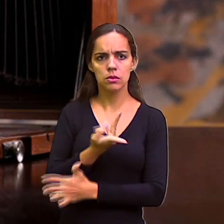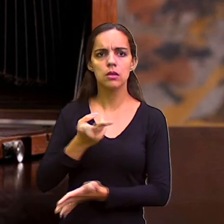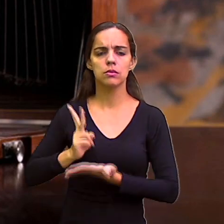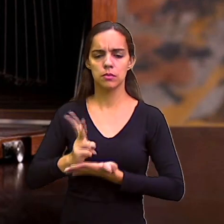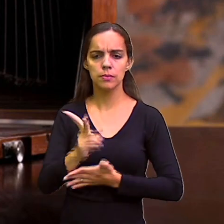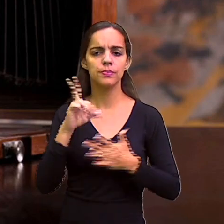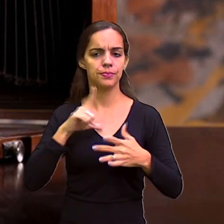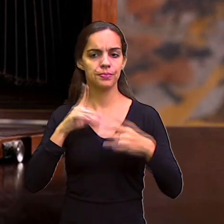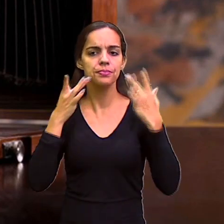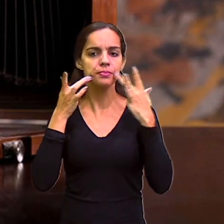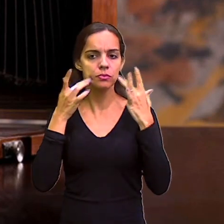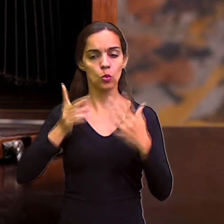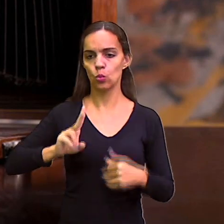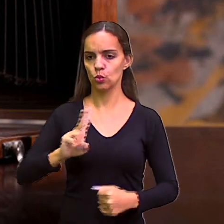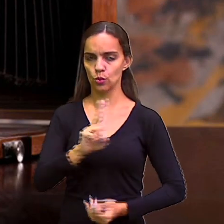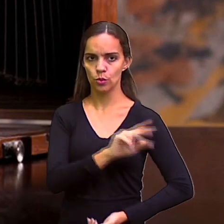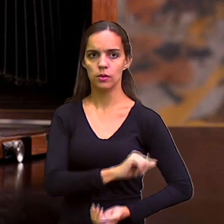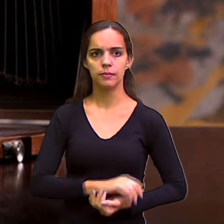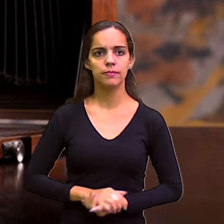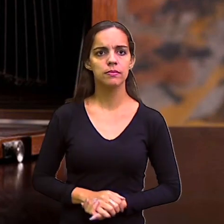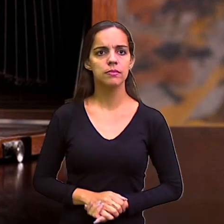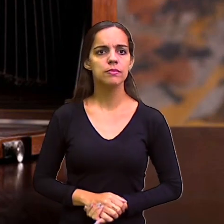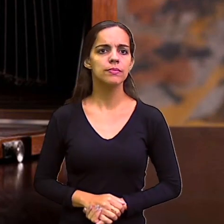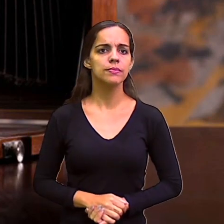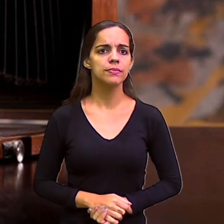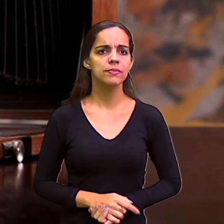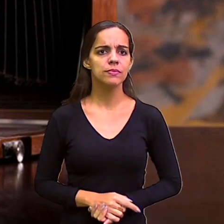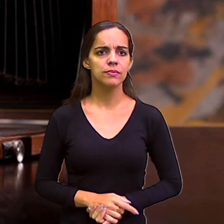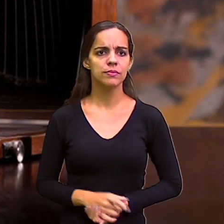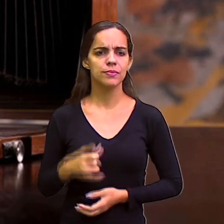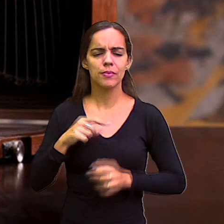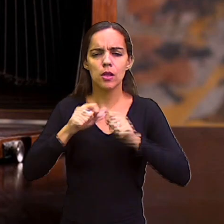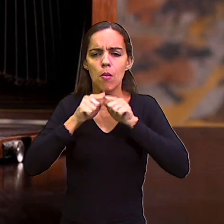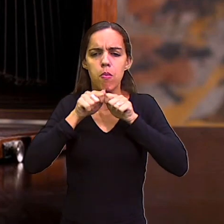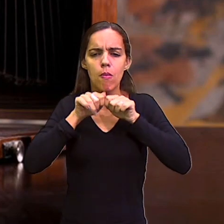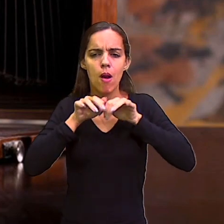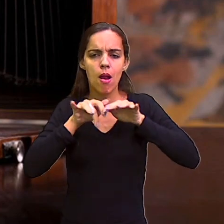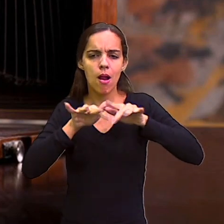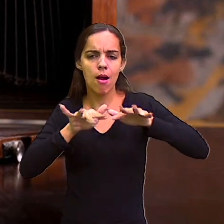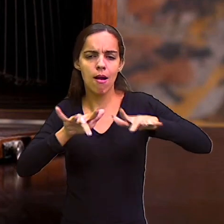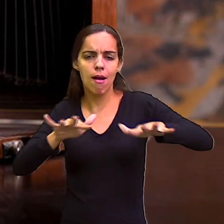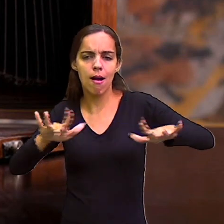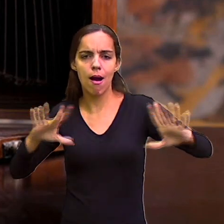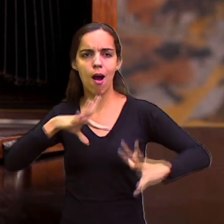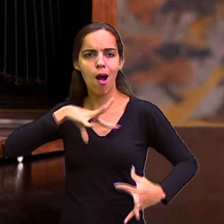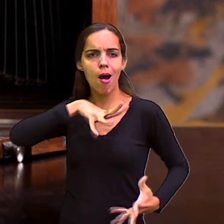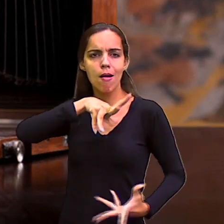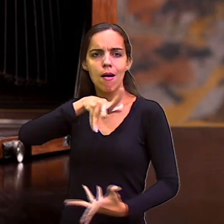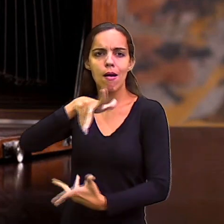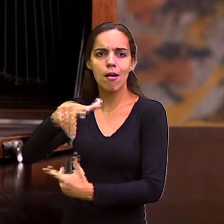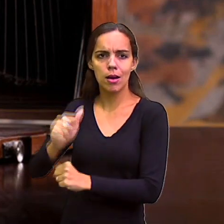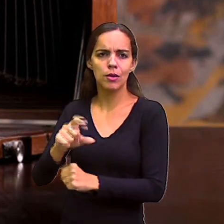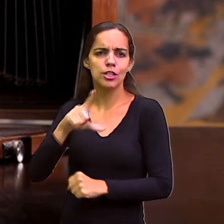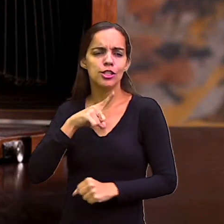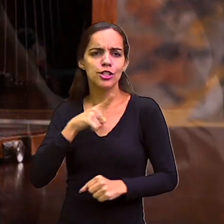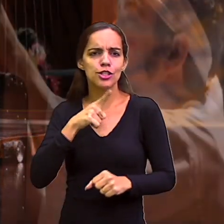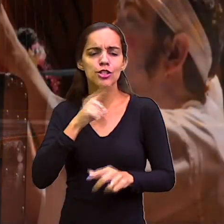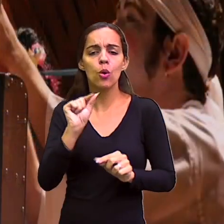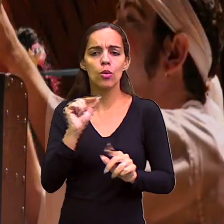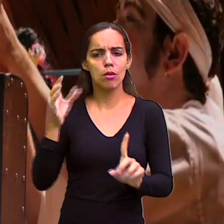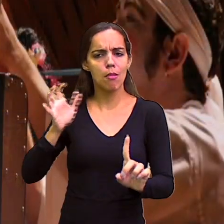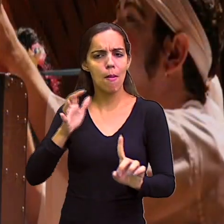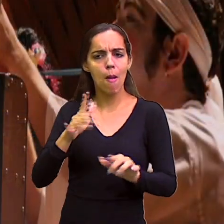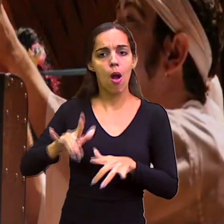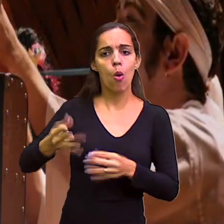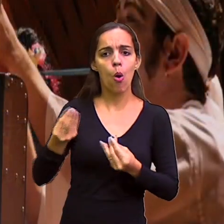existir o teatro de sombra. Espalhou para o mundo todo. Basicamente, consiste na manipulação de um boneco